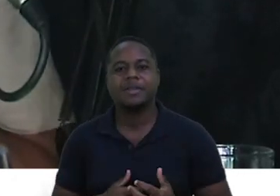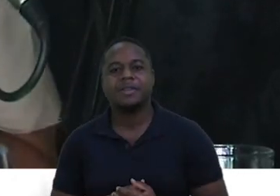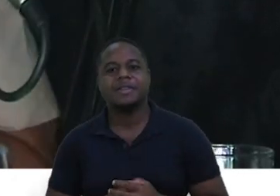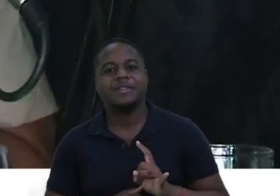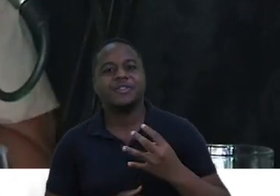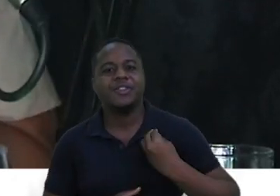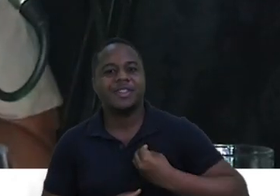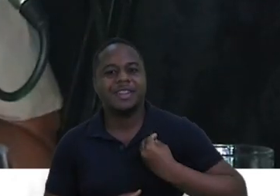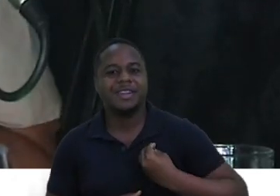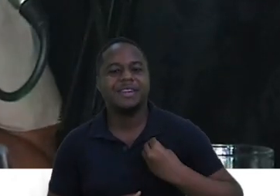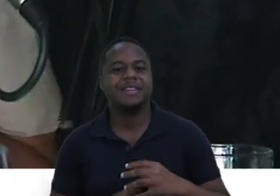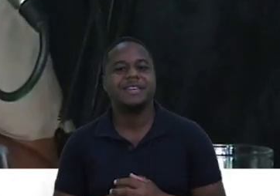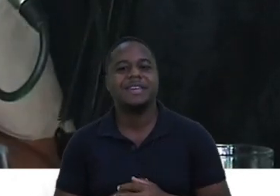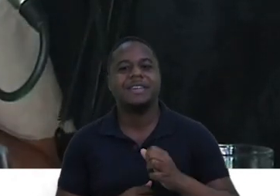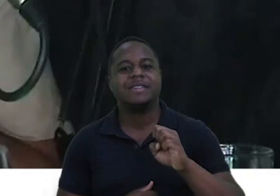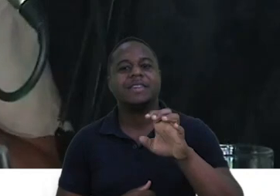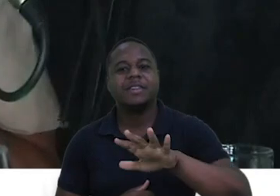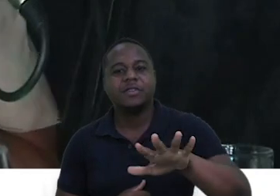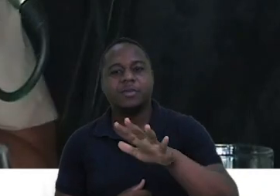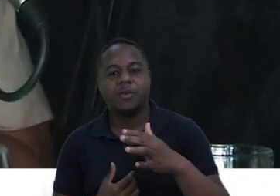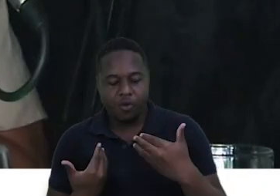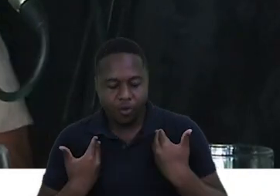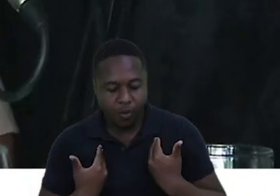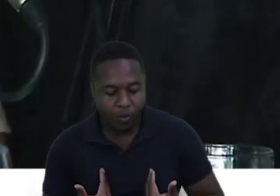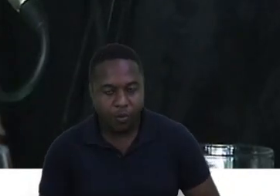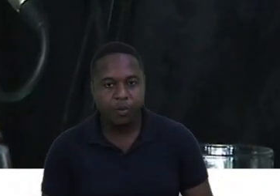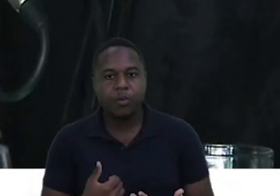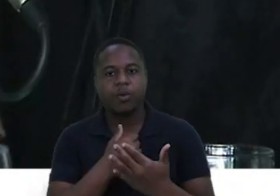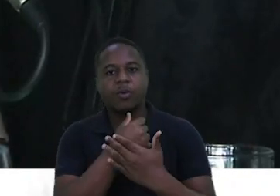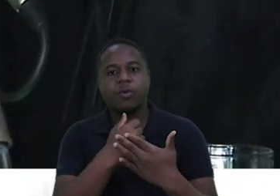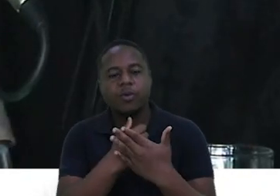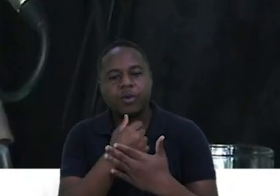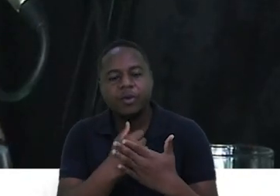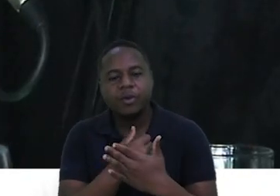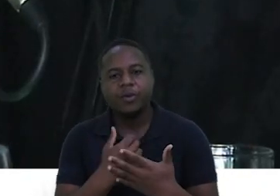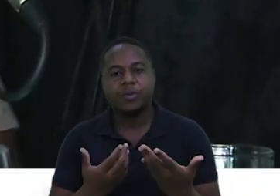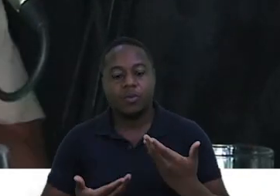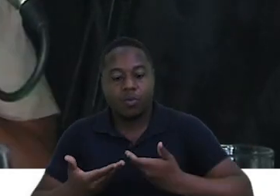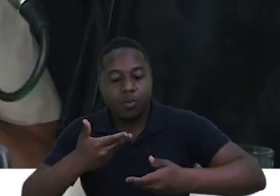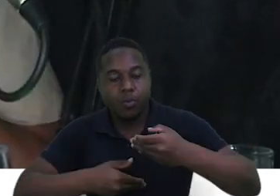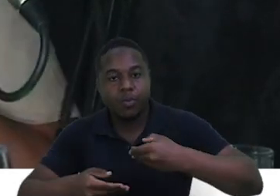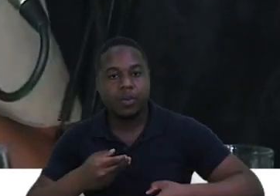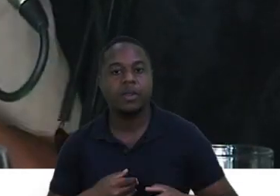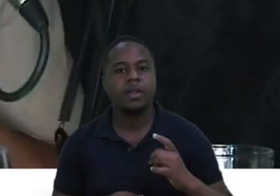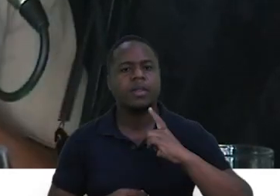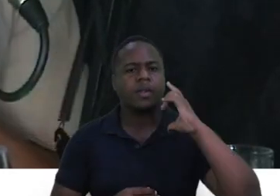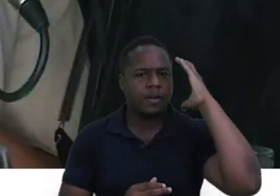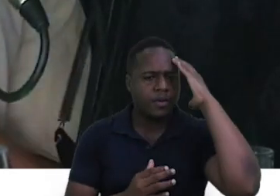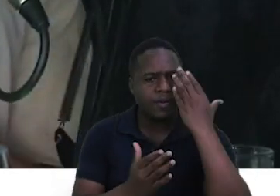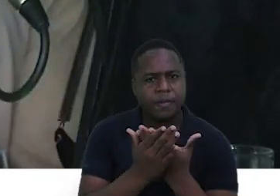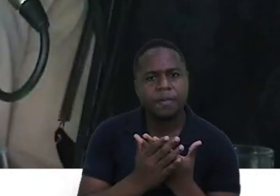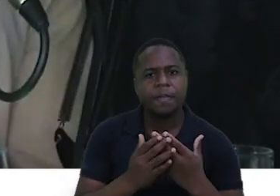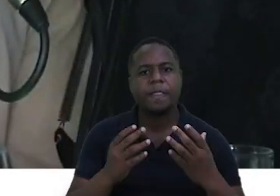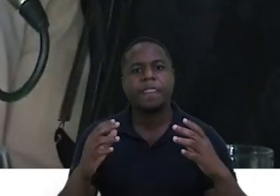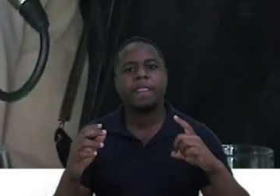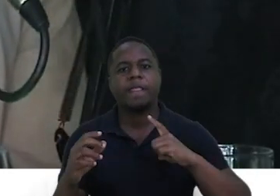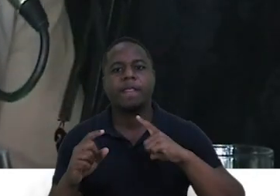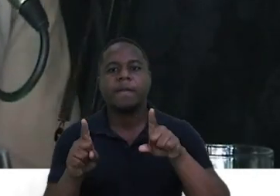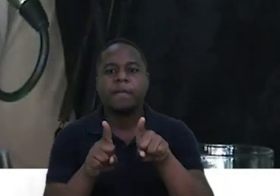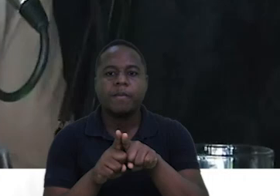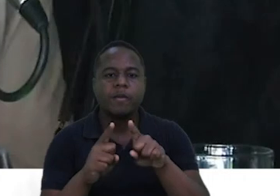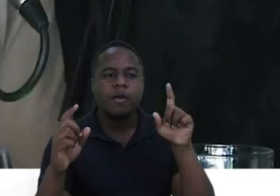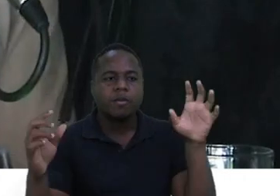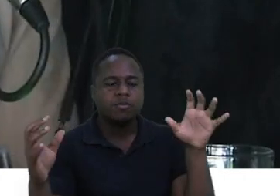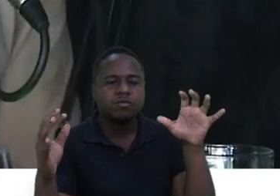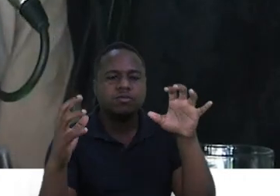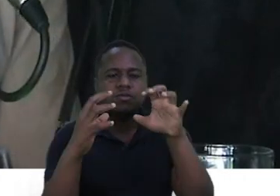só, quando a gente cuida desse organismo, quando cada um traz um pouco do que acredita, e quando os universos se reconhecem dentro